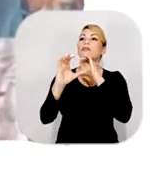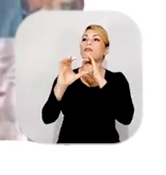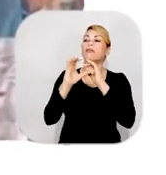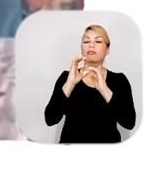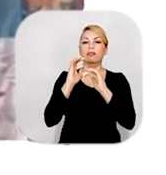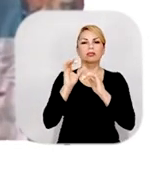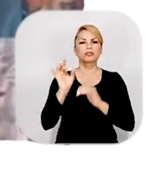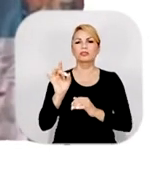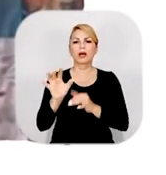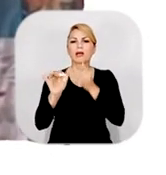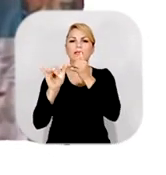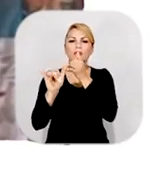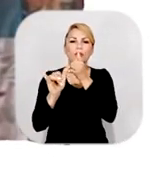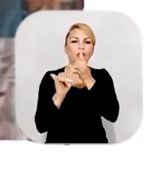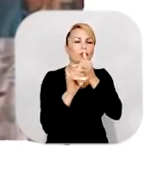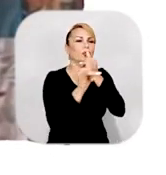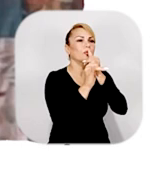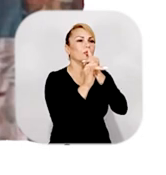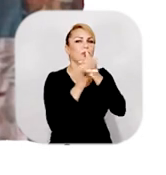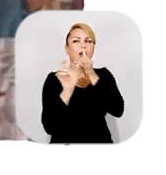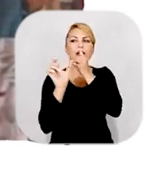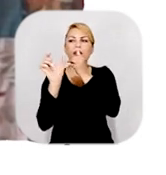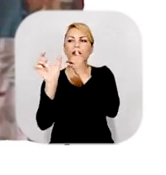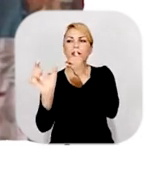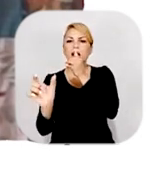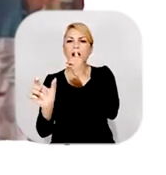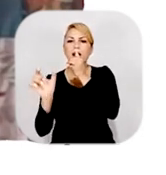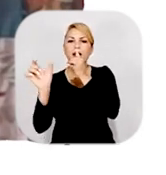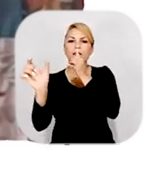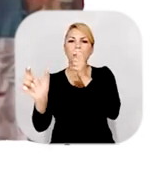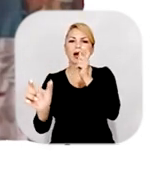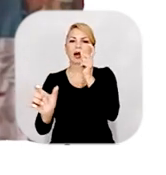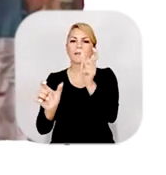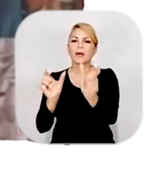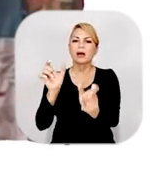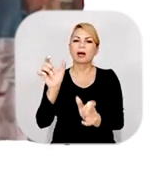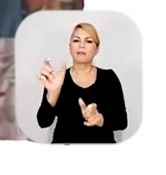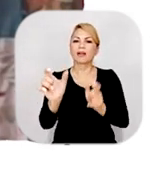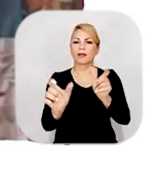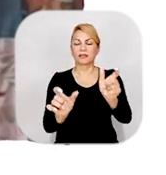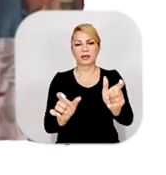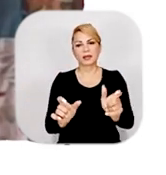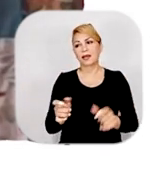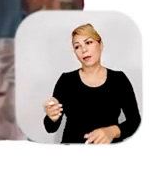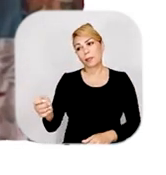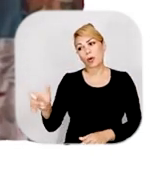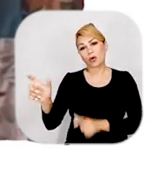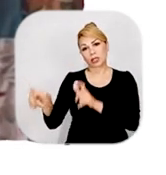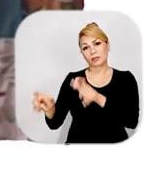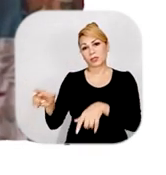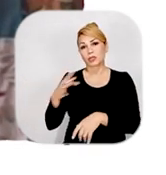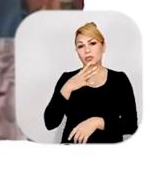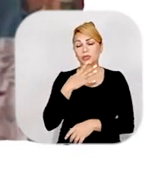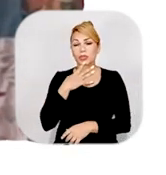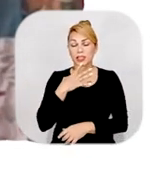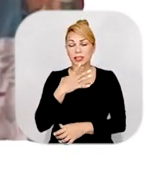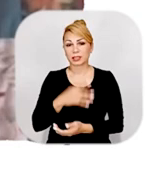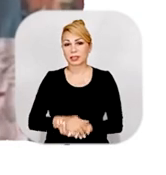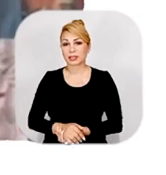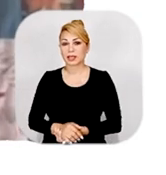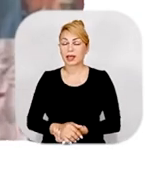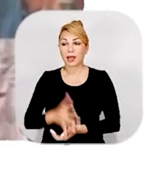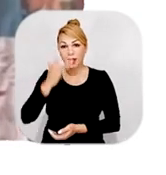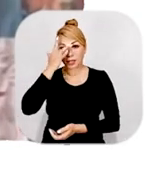cantando palavras. Poucas pessoas conhecem essas palavras, né? As pessoas geralmente conhecem